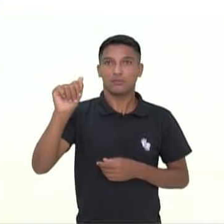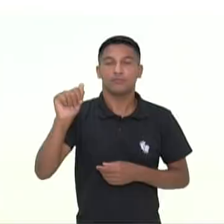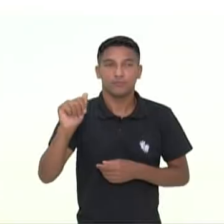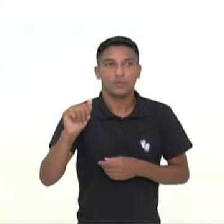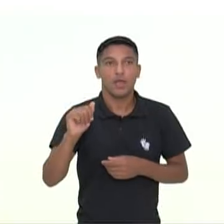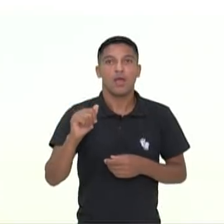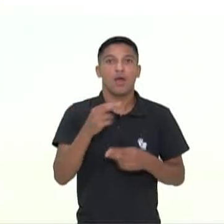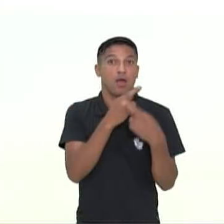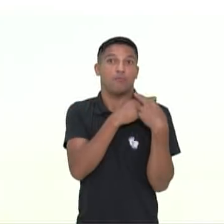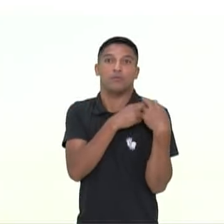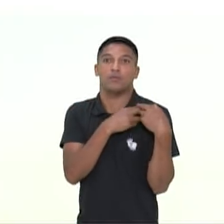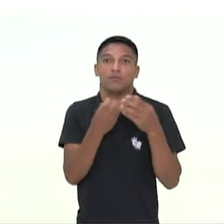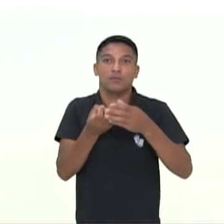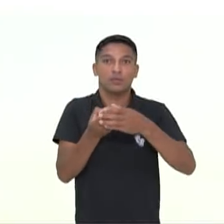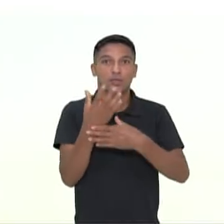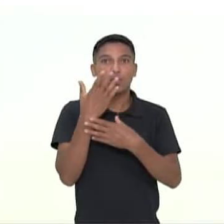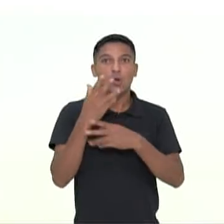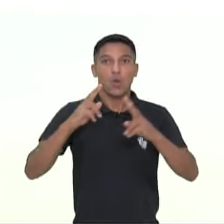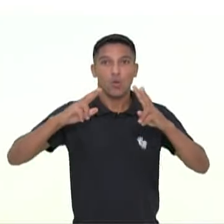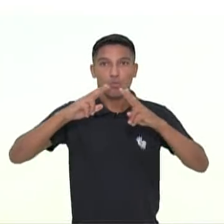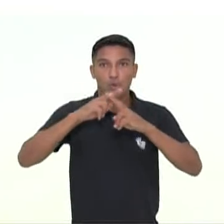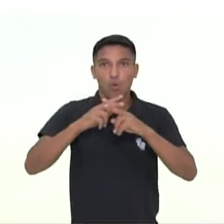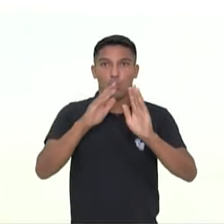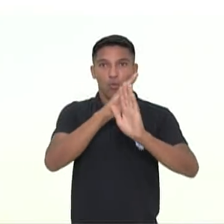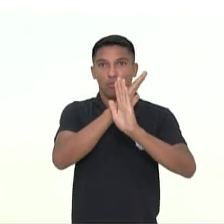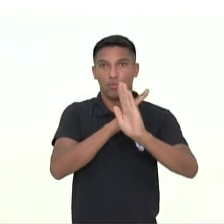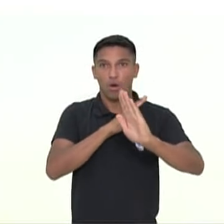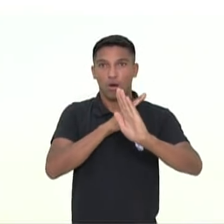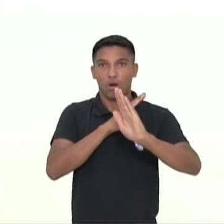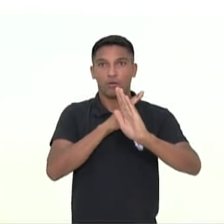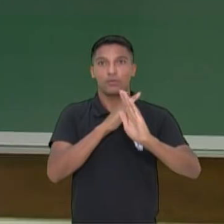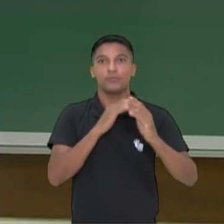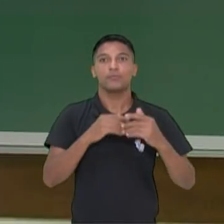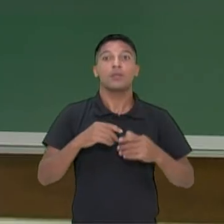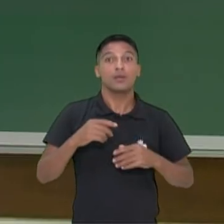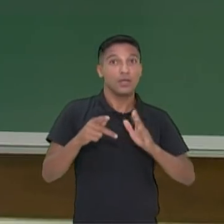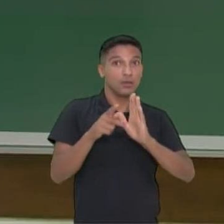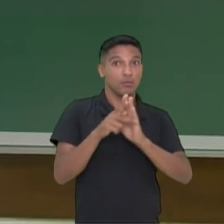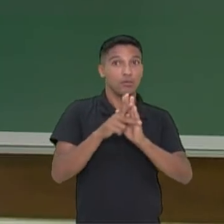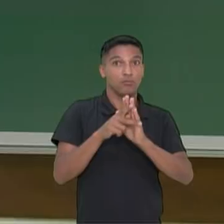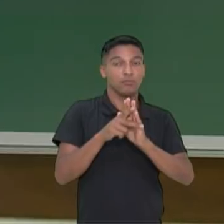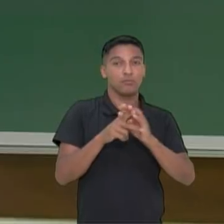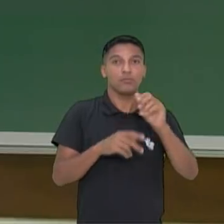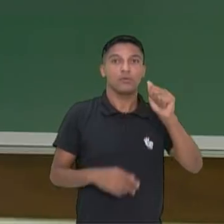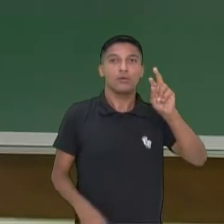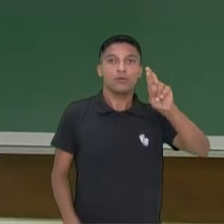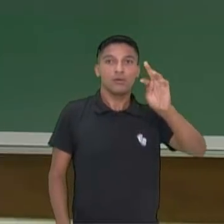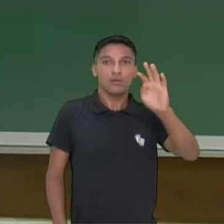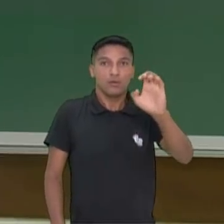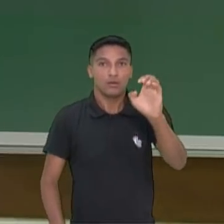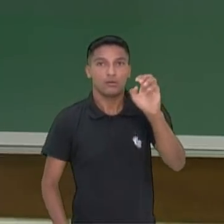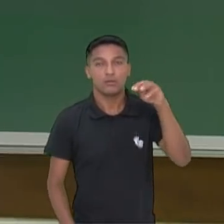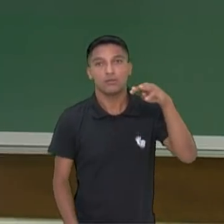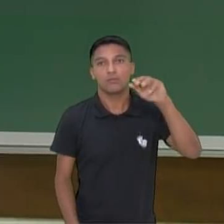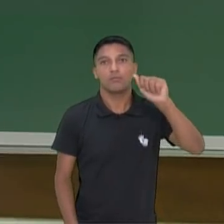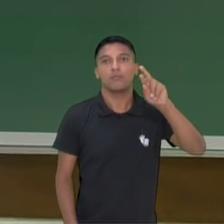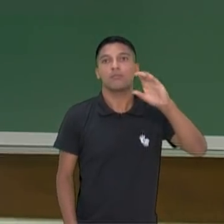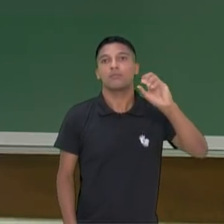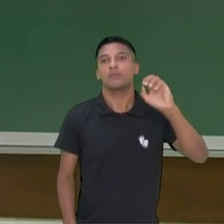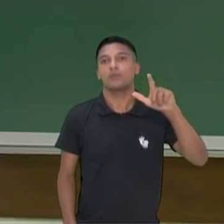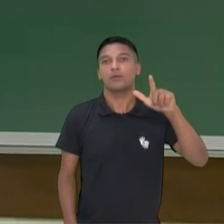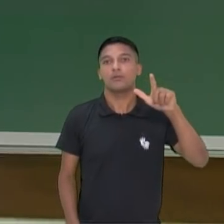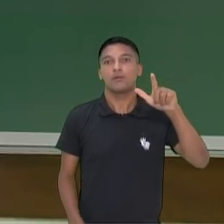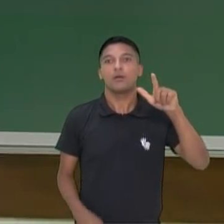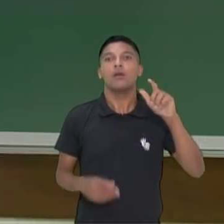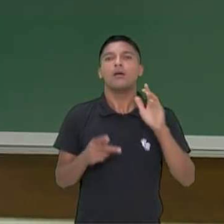Aikido, na verdade, ele é uma arte marcial que serviu de ferramenta